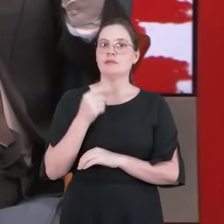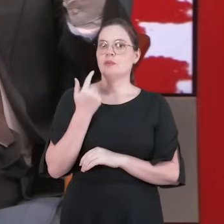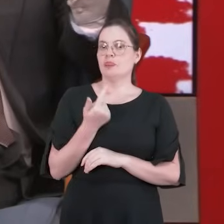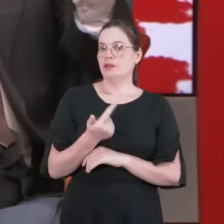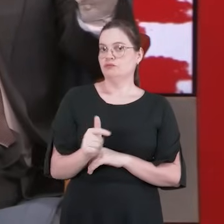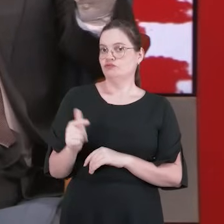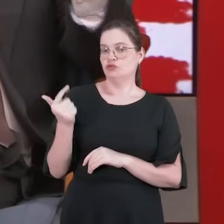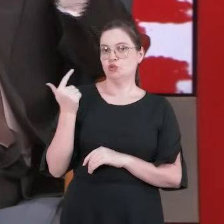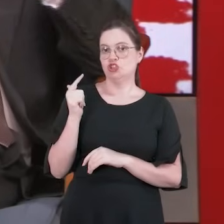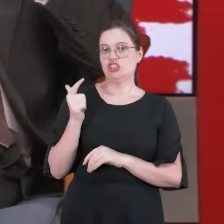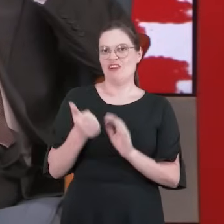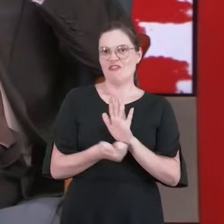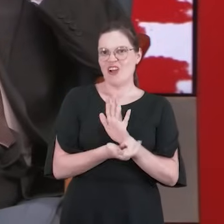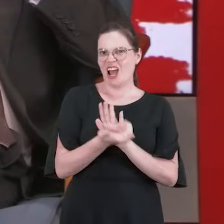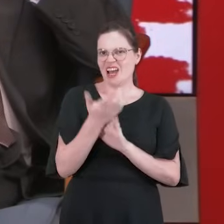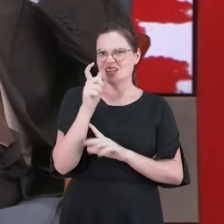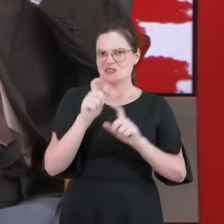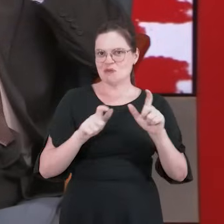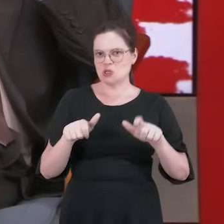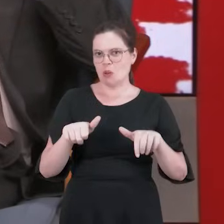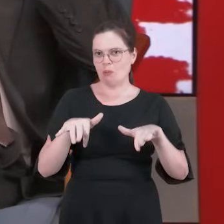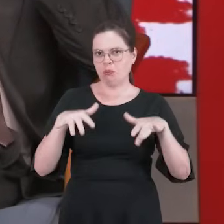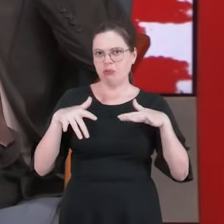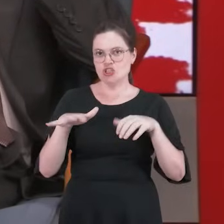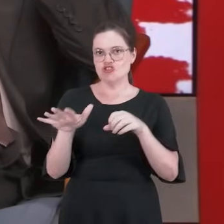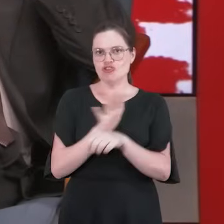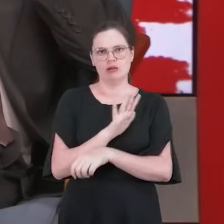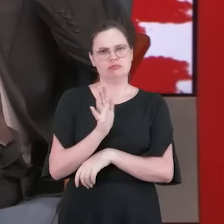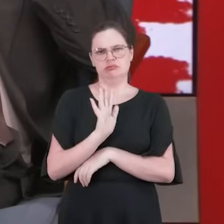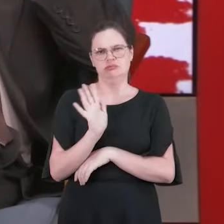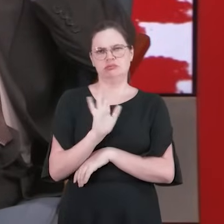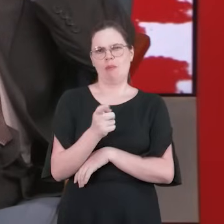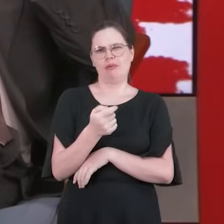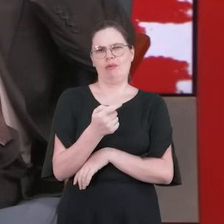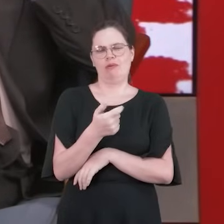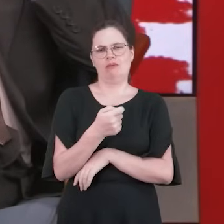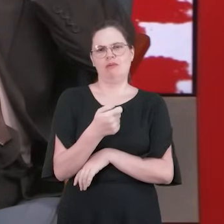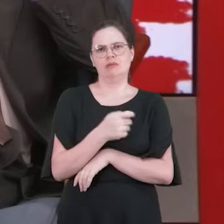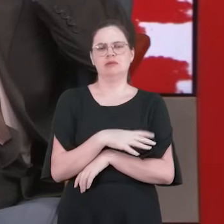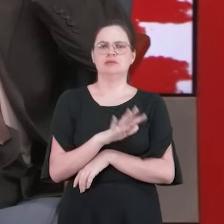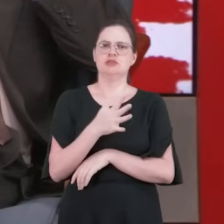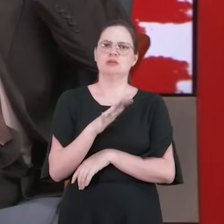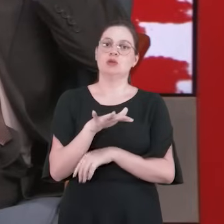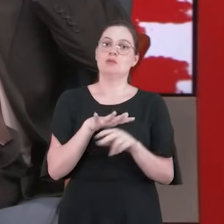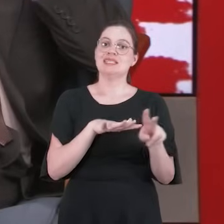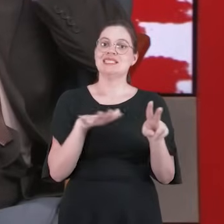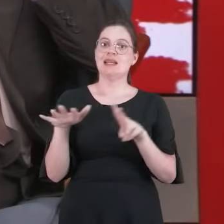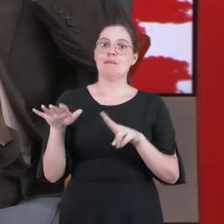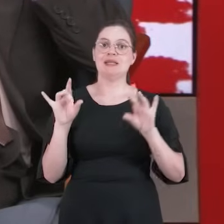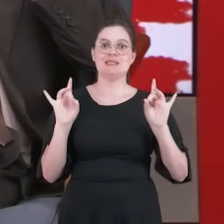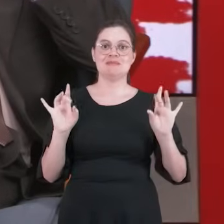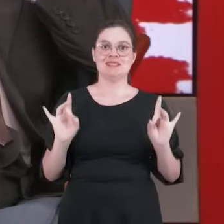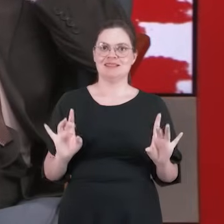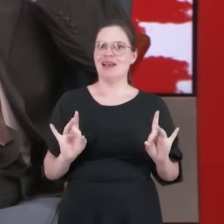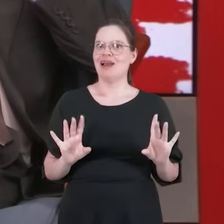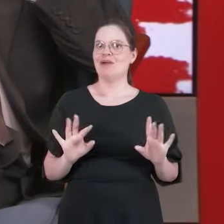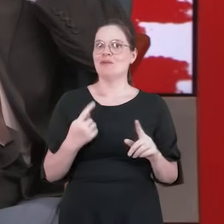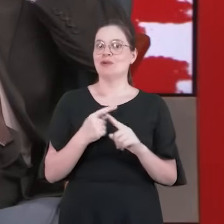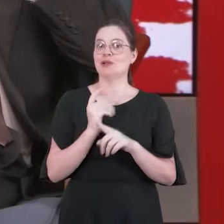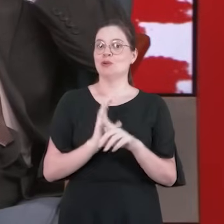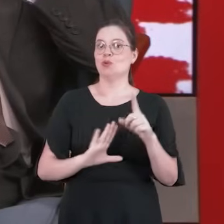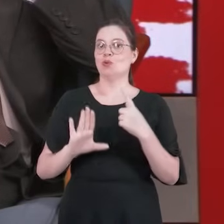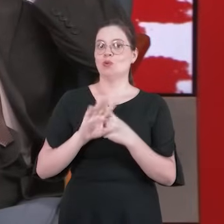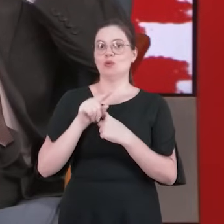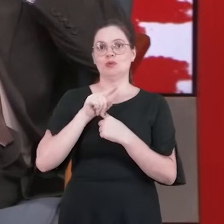tínhamos muitos membros lá, então, uma semana especial de culto em